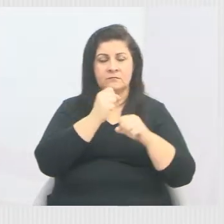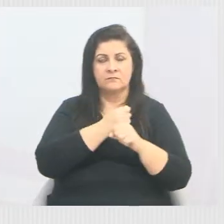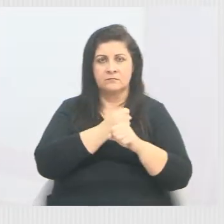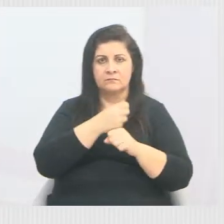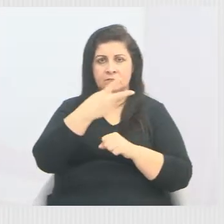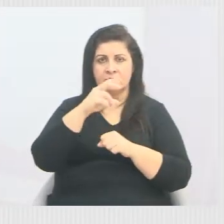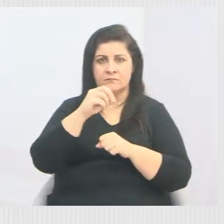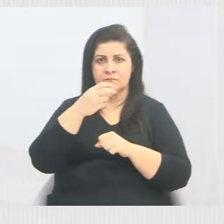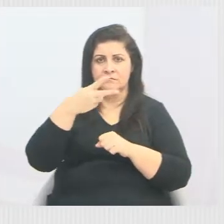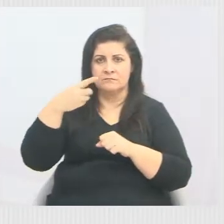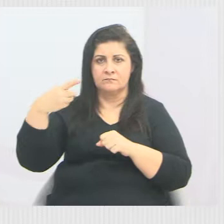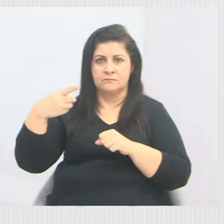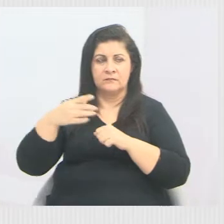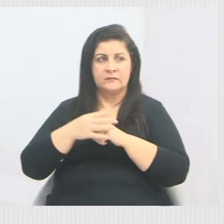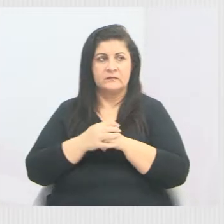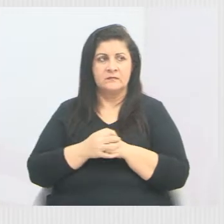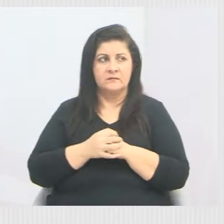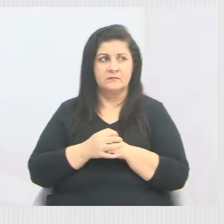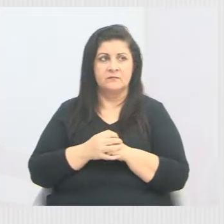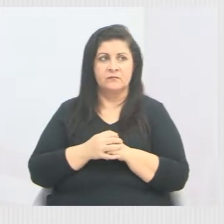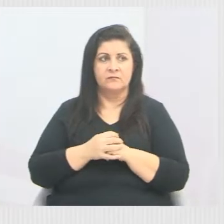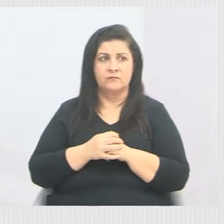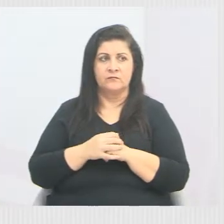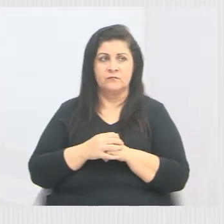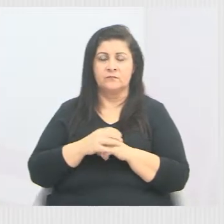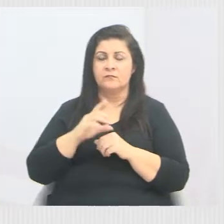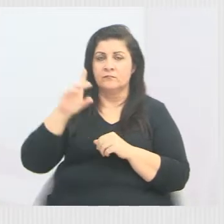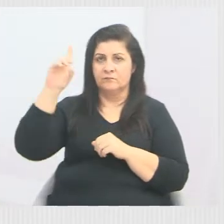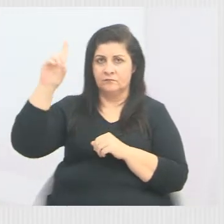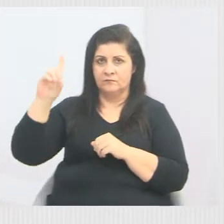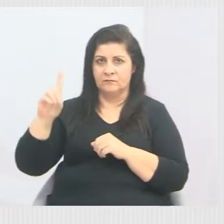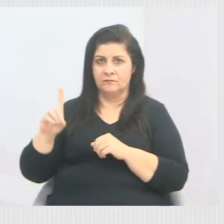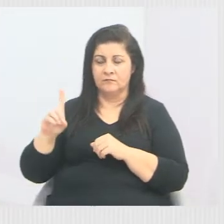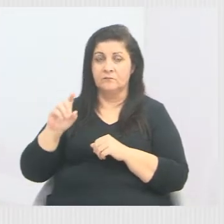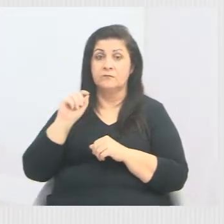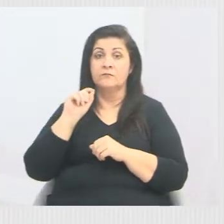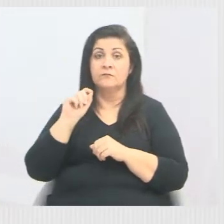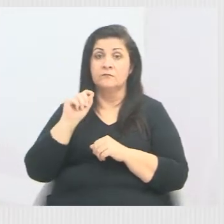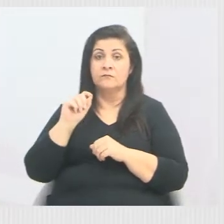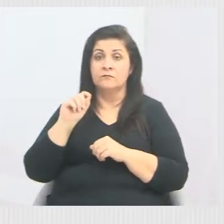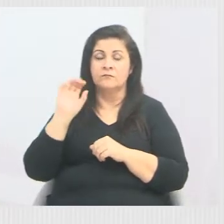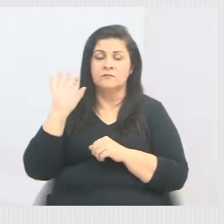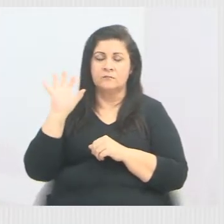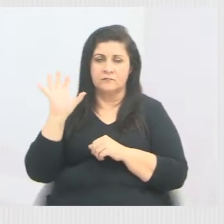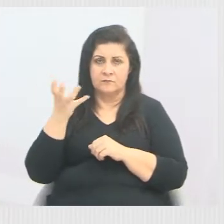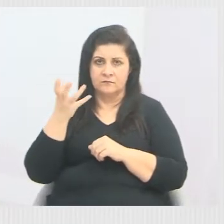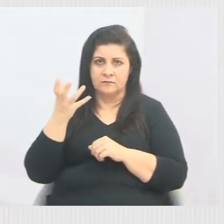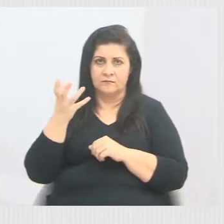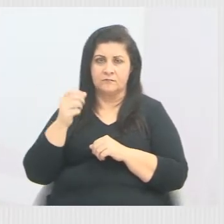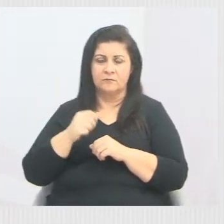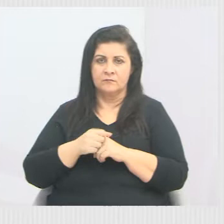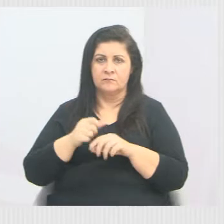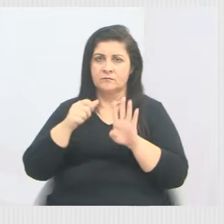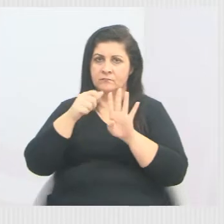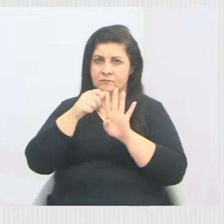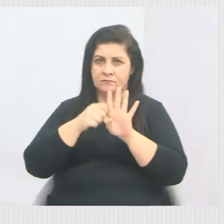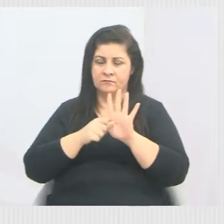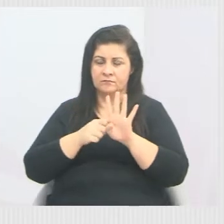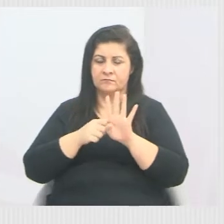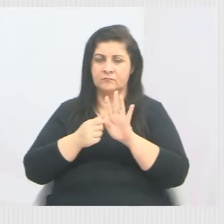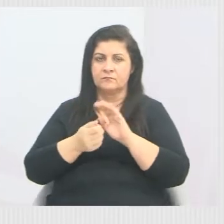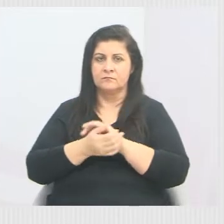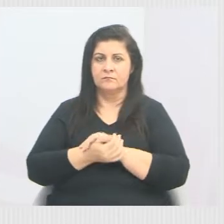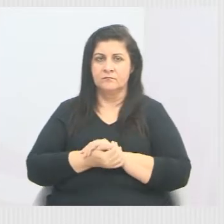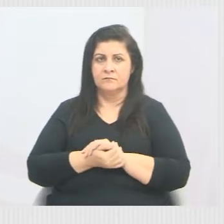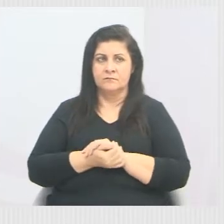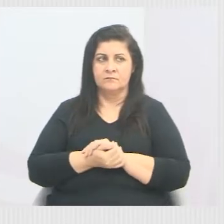2021, onde aqui temos ao lado direito, né, o que foi realizado, né, no primeiro quadrimestre de